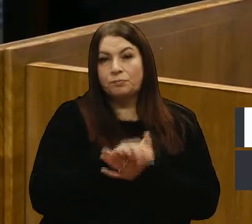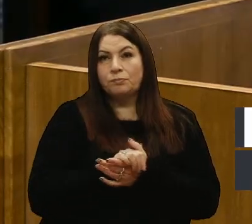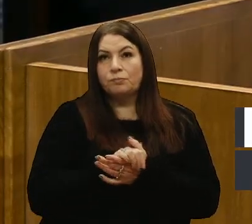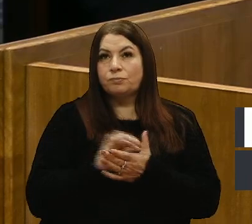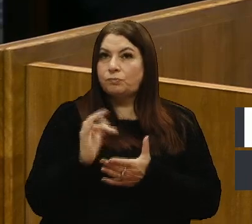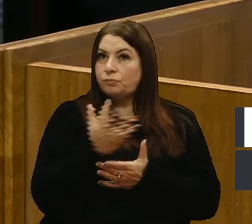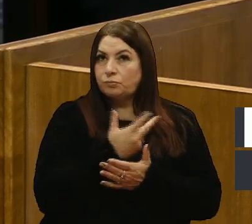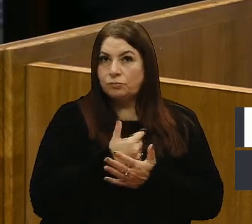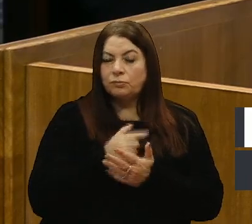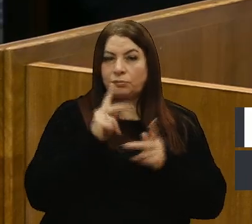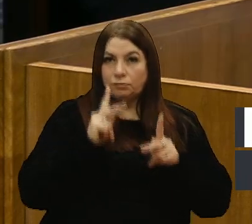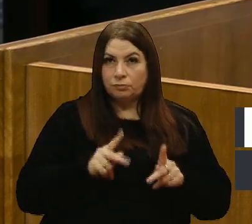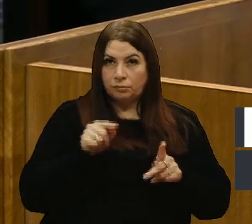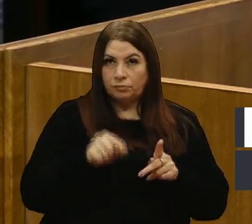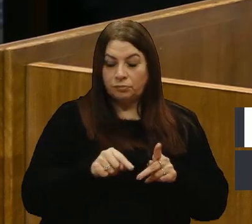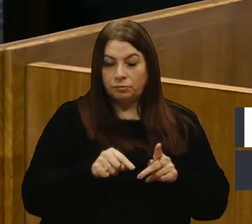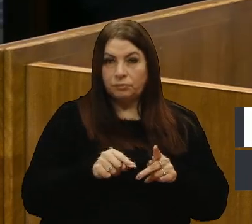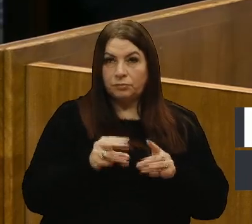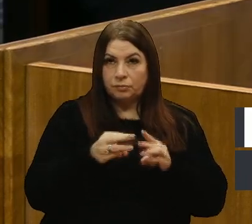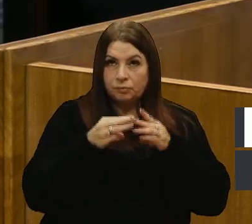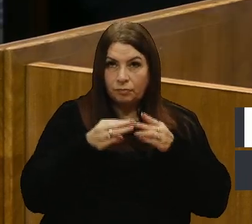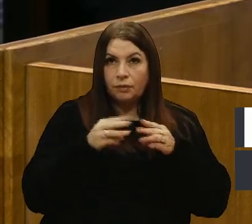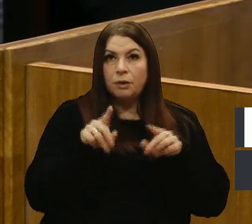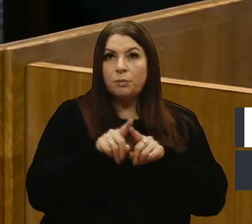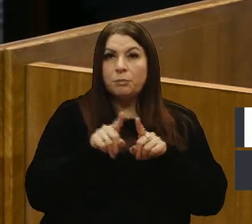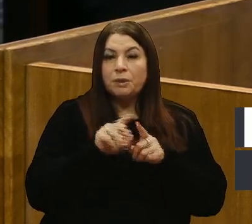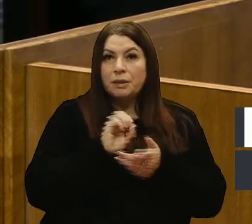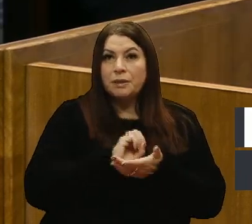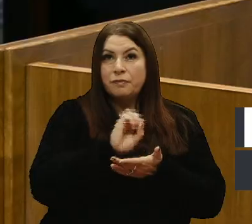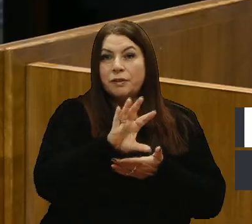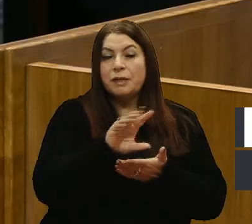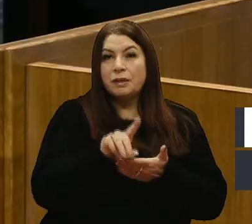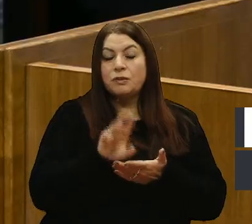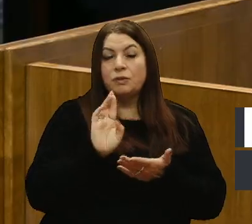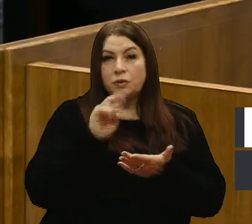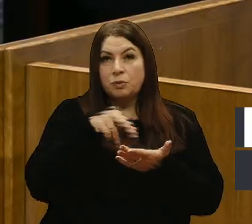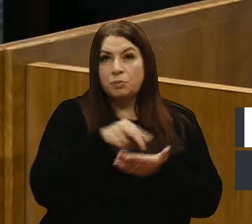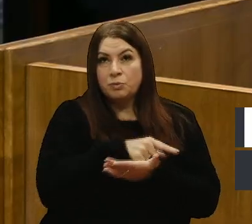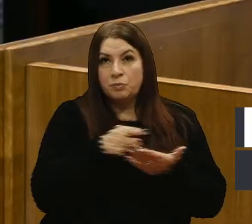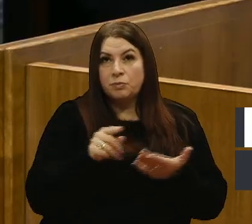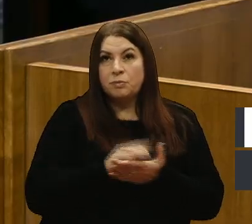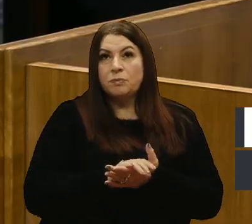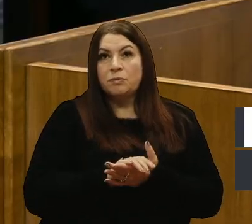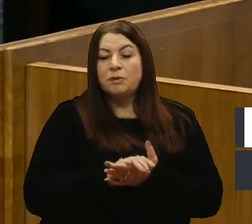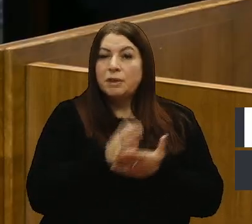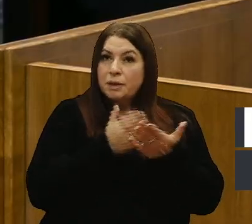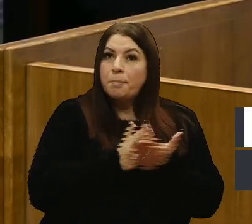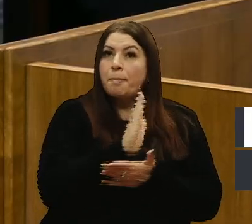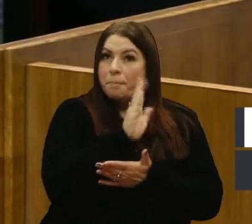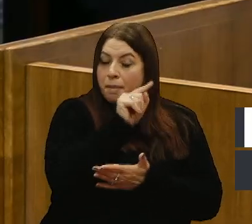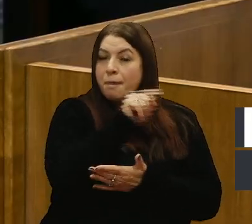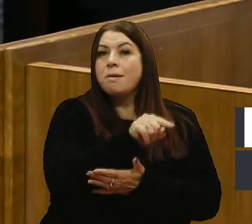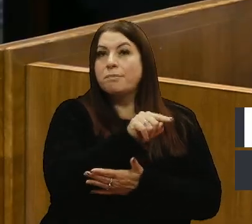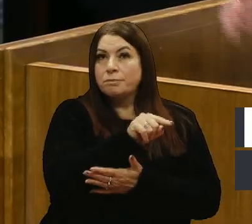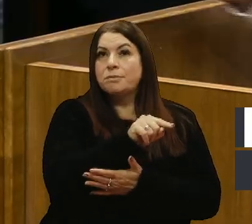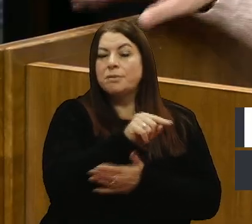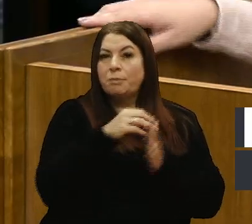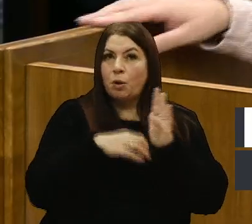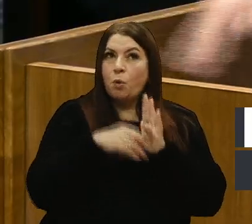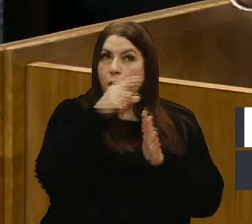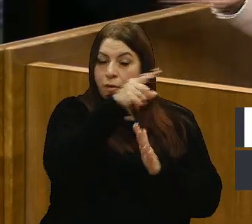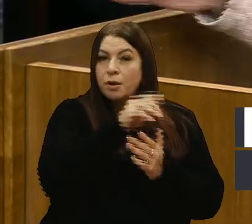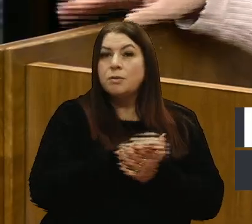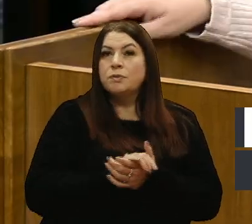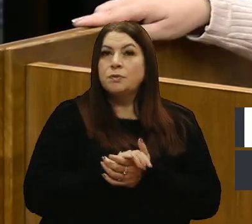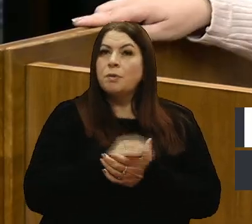todos os nobres colegas, dessa moção, para que seja enviada e realmente que passe pelo Congresso